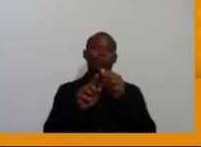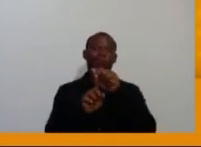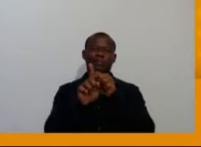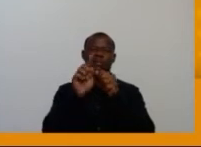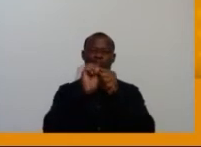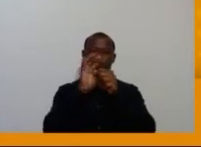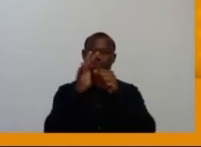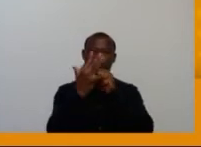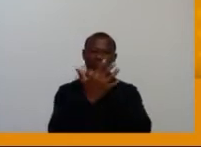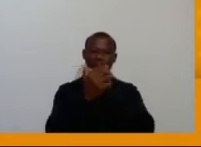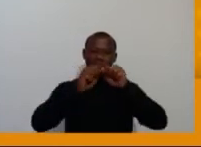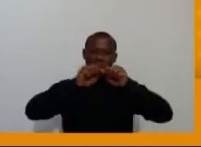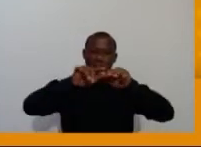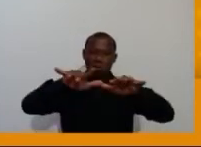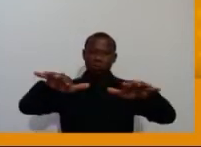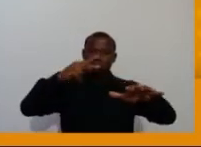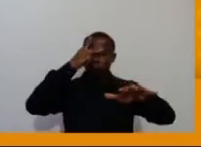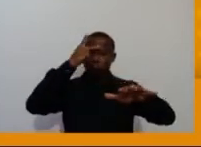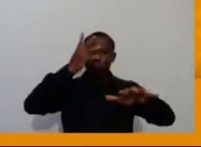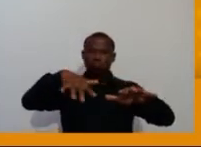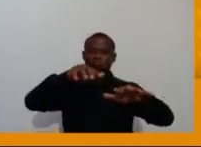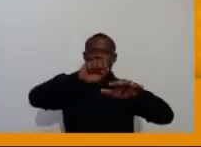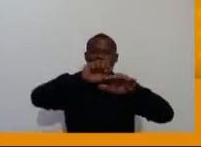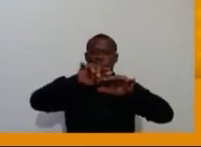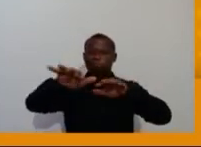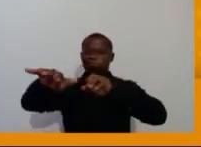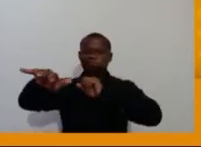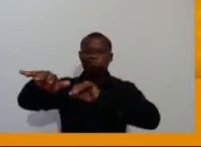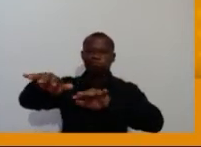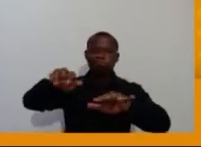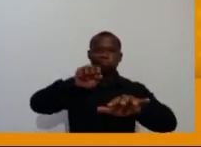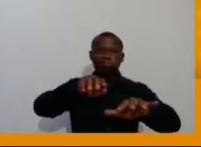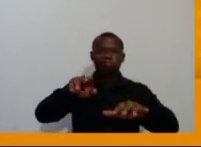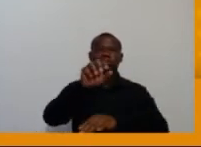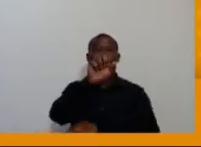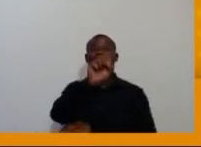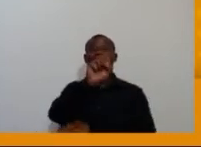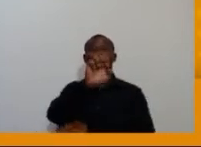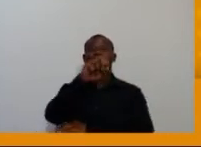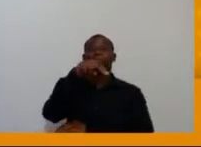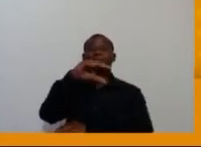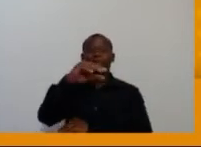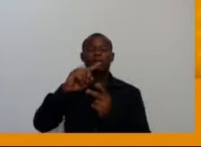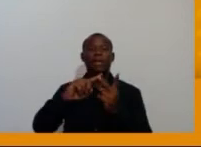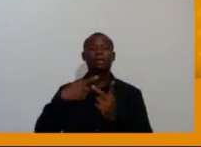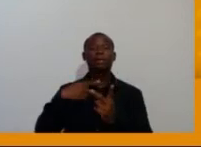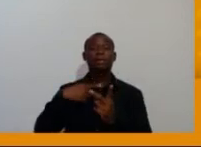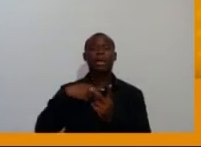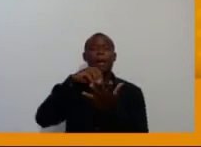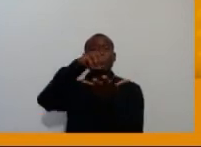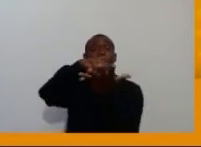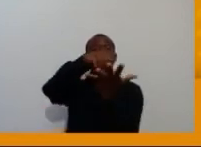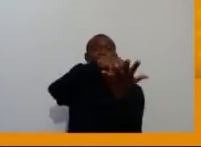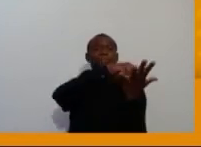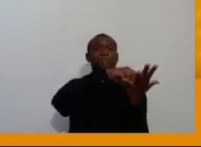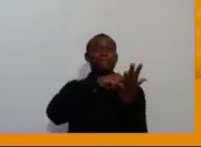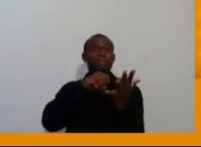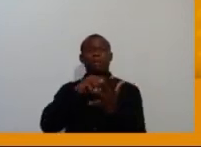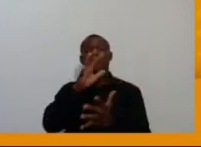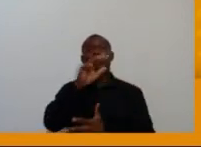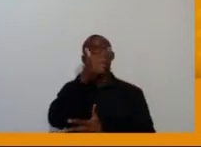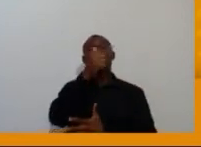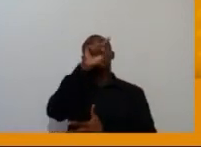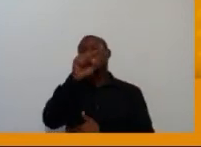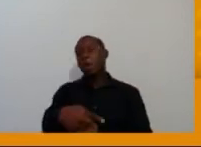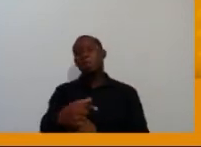a gente hoje, o Senac hoje está com 200 mil matrículas para atendimento remoto. Isso foi muito